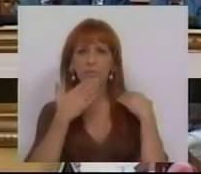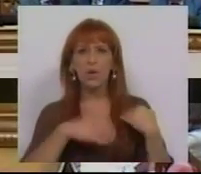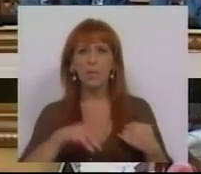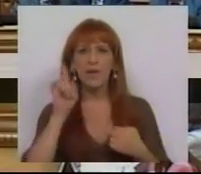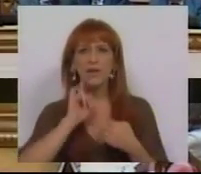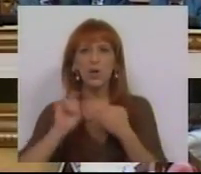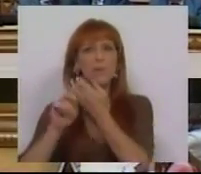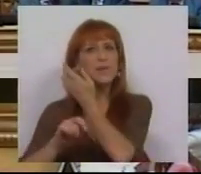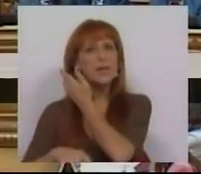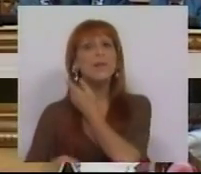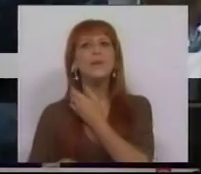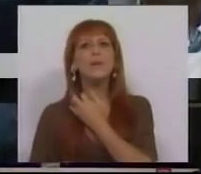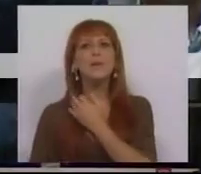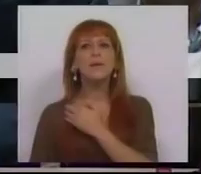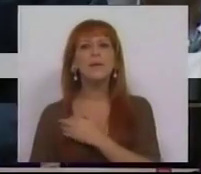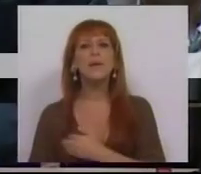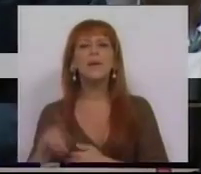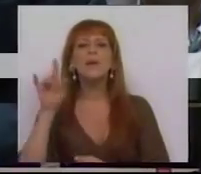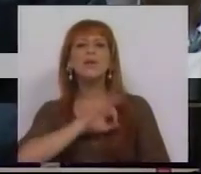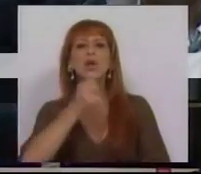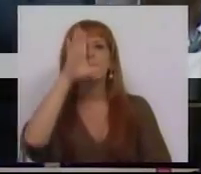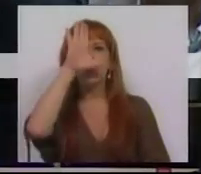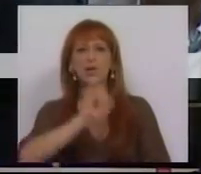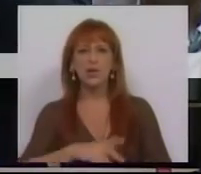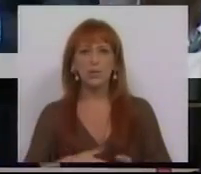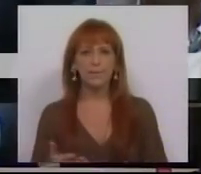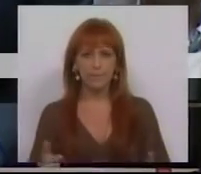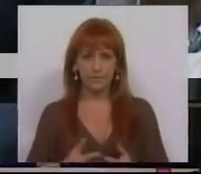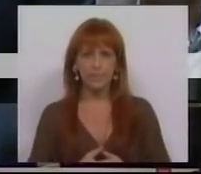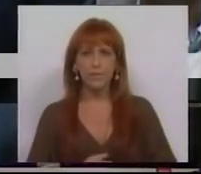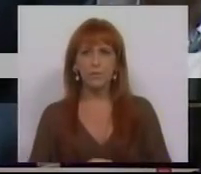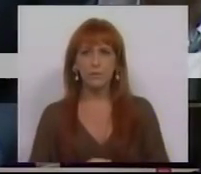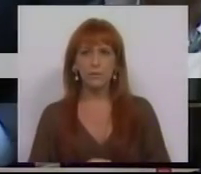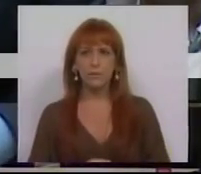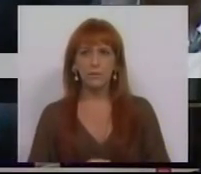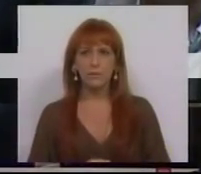Muito obrigado, Sra. Presidente. Sr. Primeiro-Ministro,